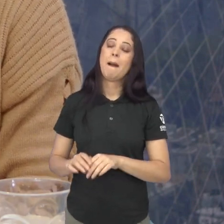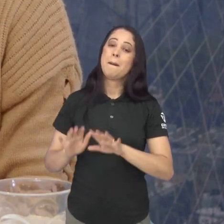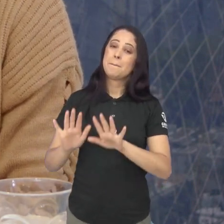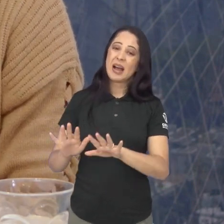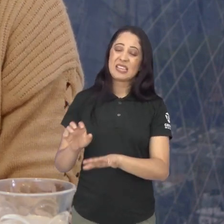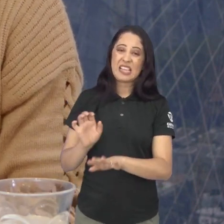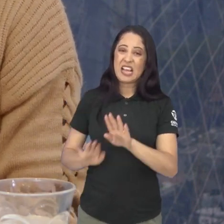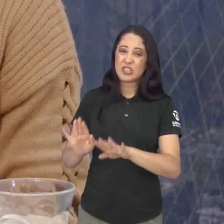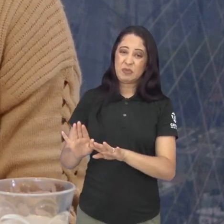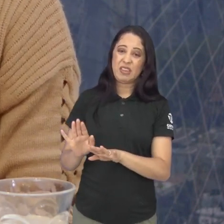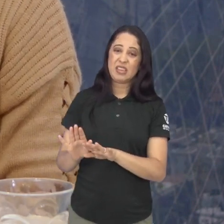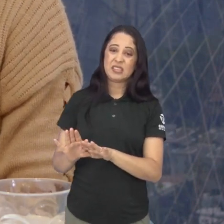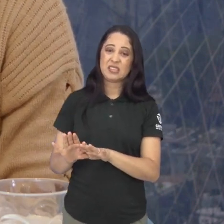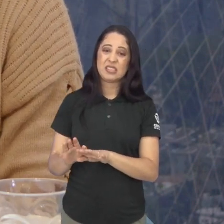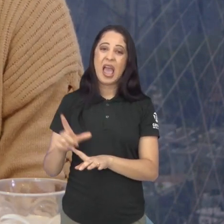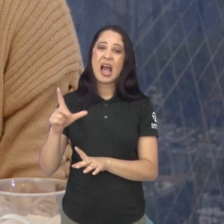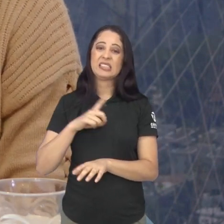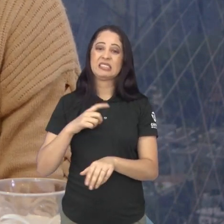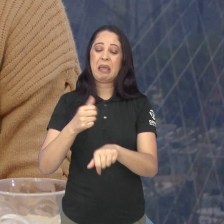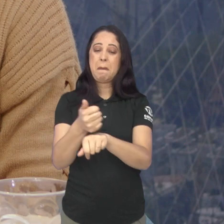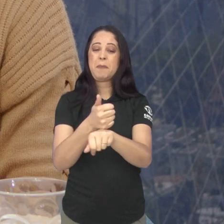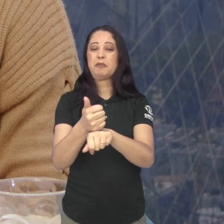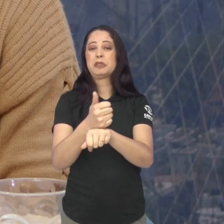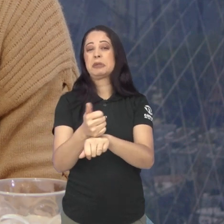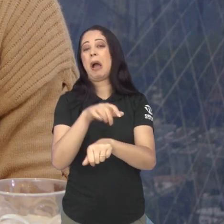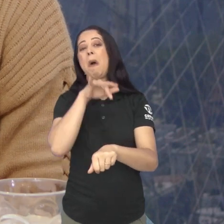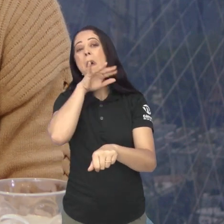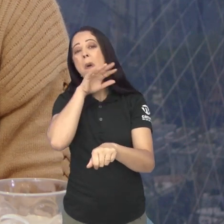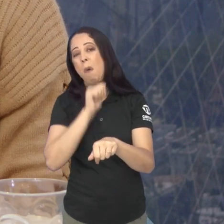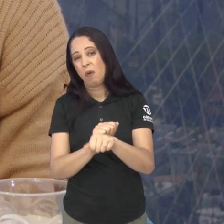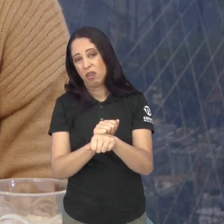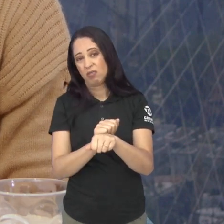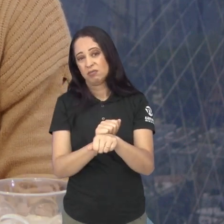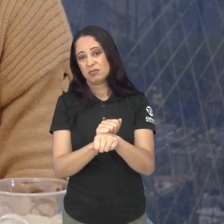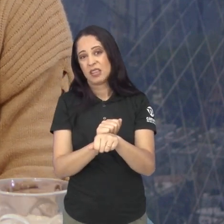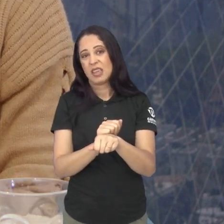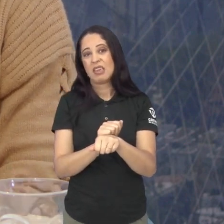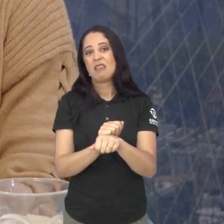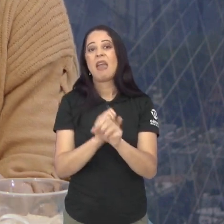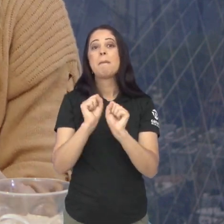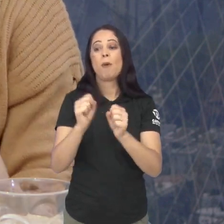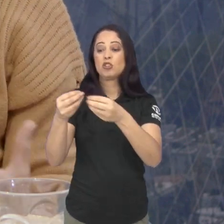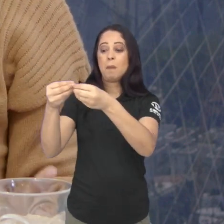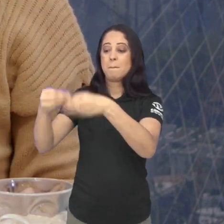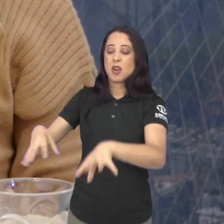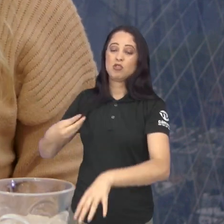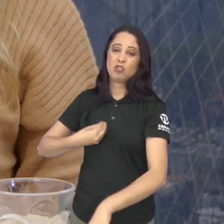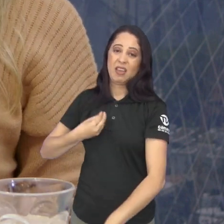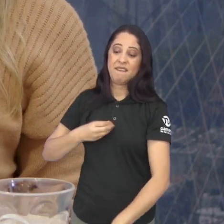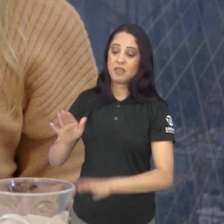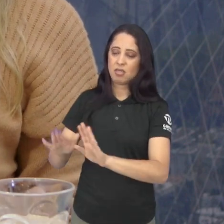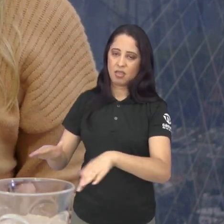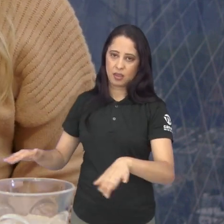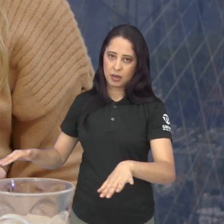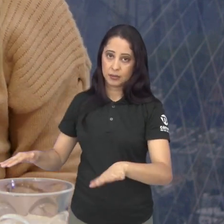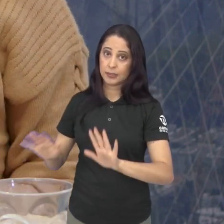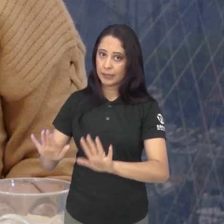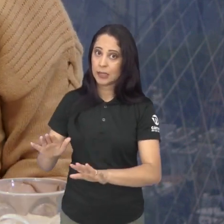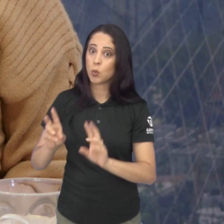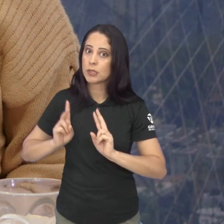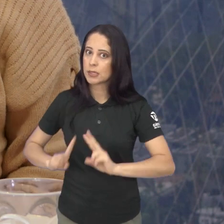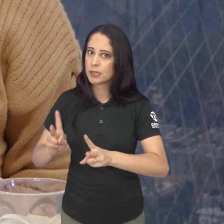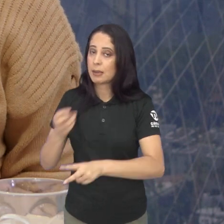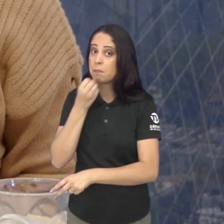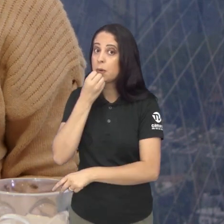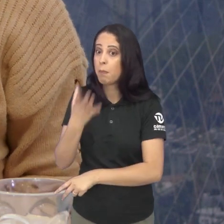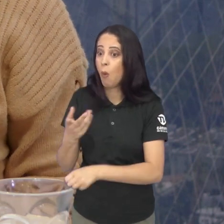adequado, não tem uma boa formação, ao invés de uma melhora, você pode até trazer uma piora para sua criança. E aí eu acho que isso é o grande desafio